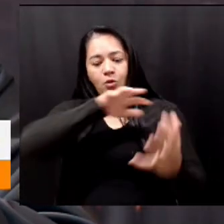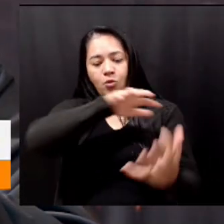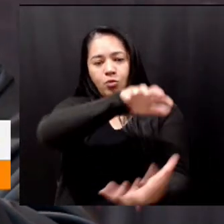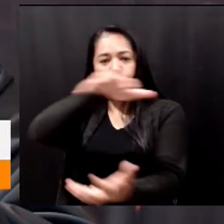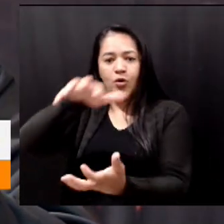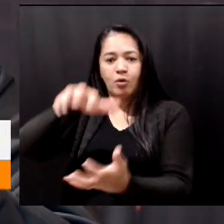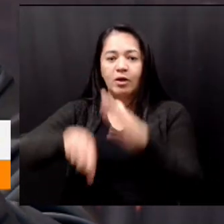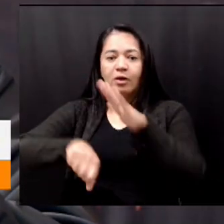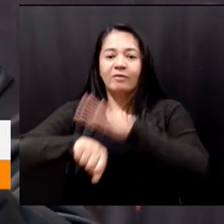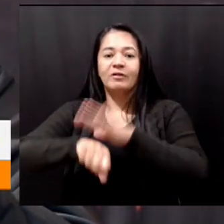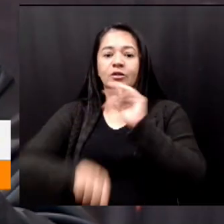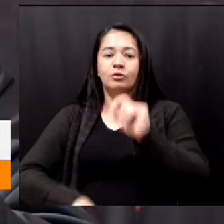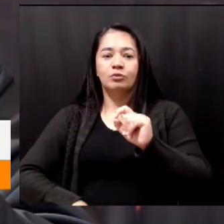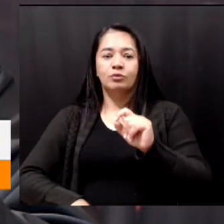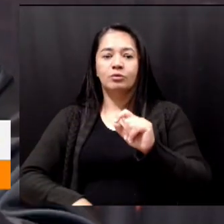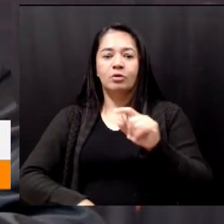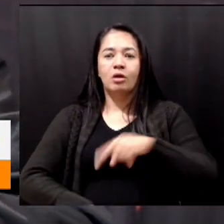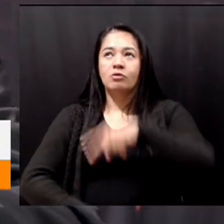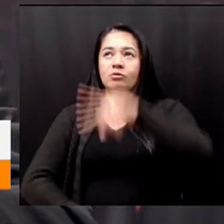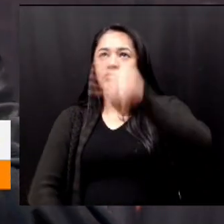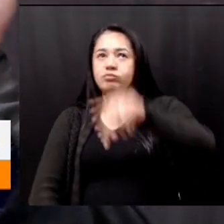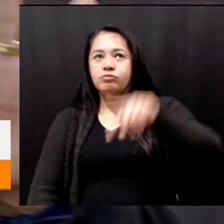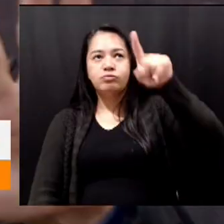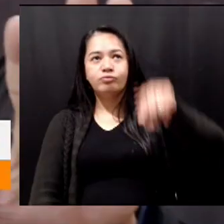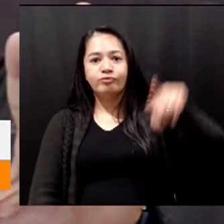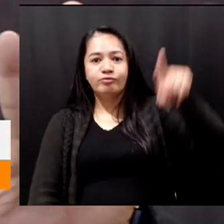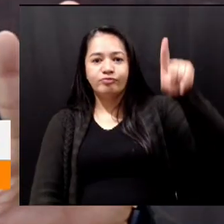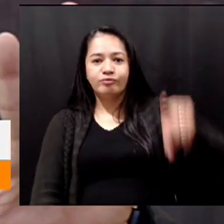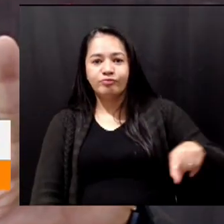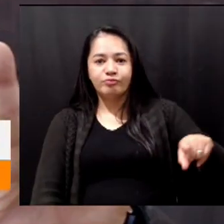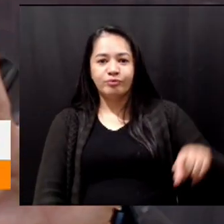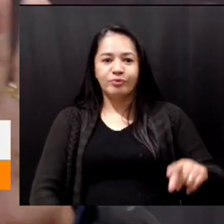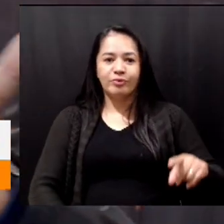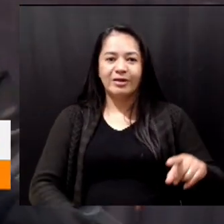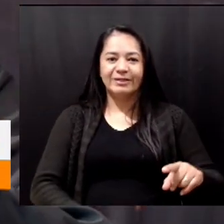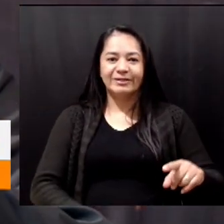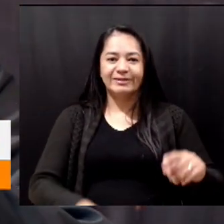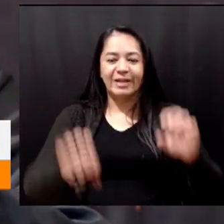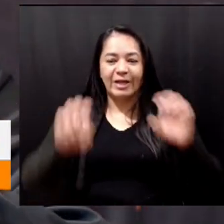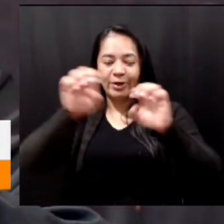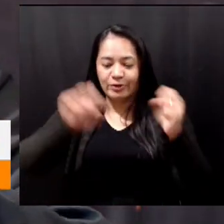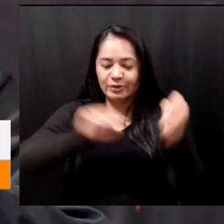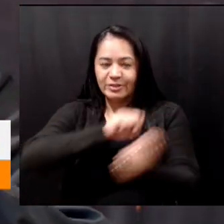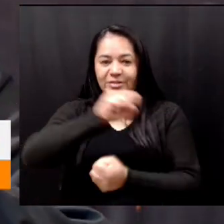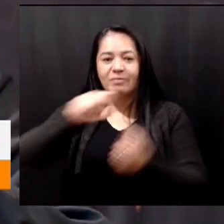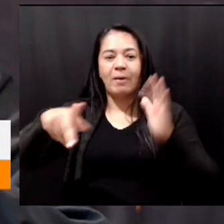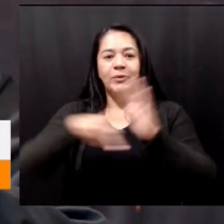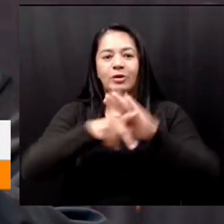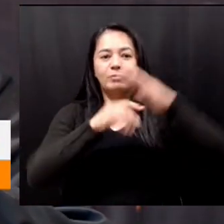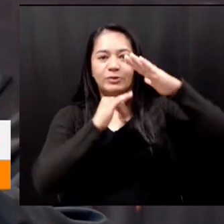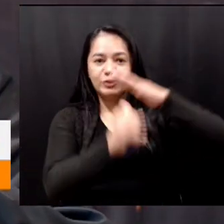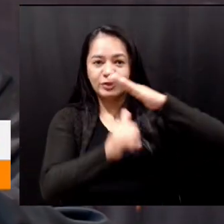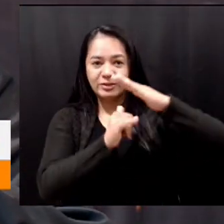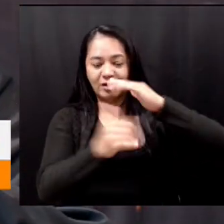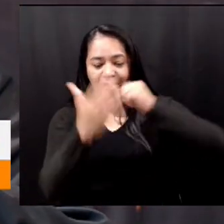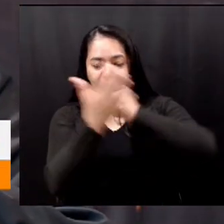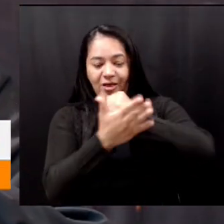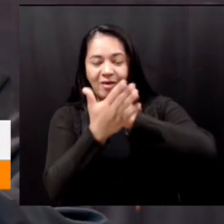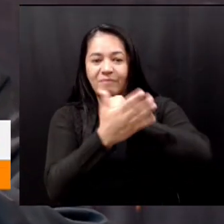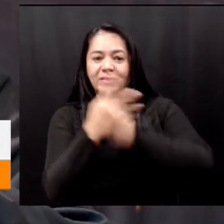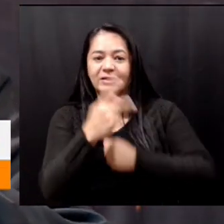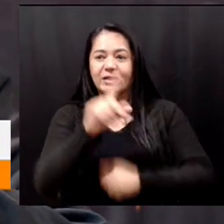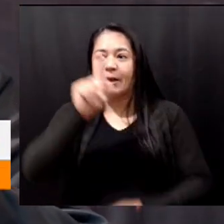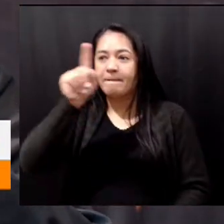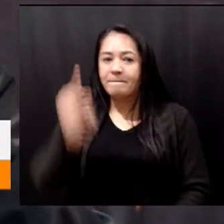mede os ecossistemas de startups e seus pilares. Tá? Então, ele analisa 1.400 cidades do